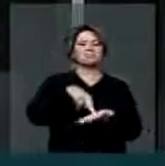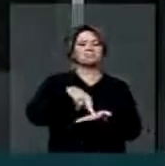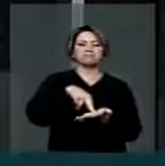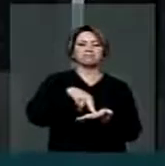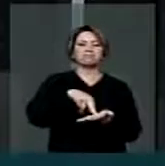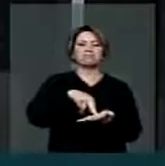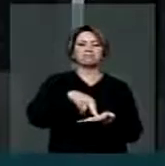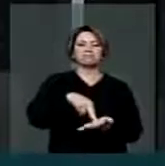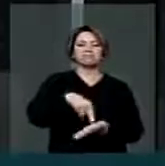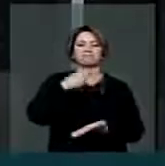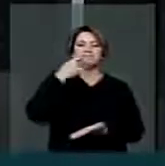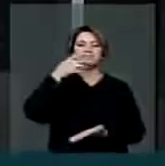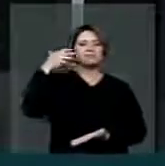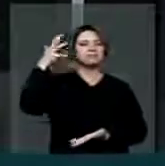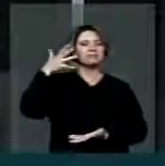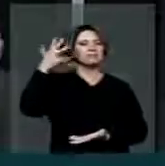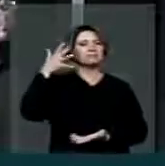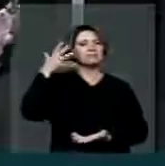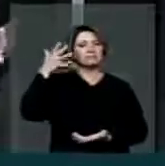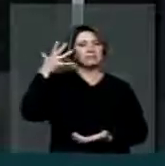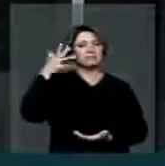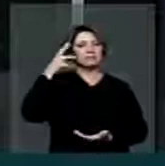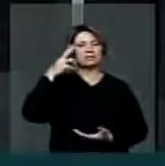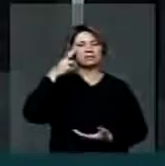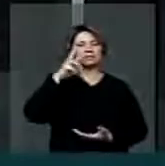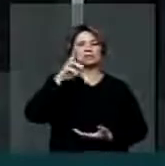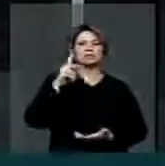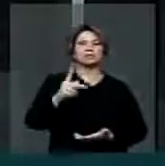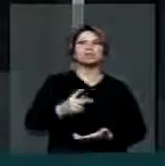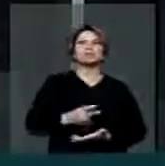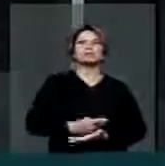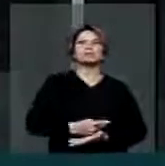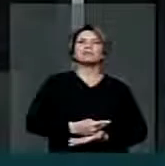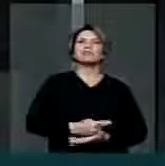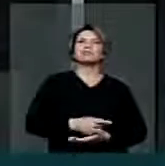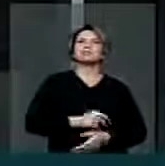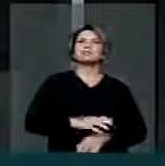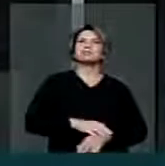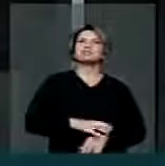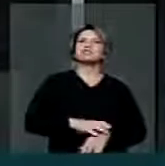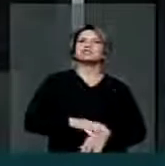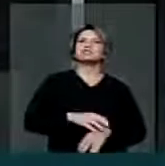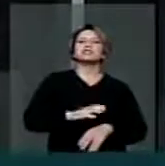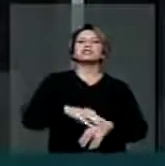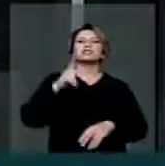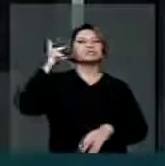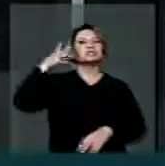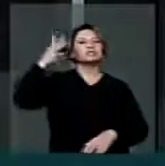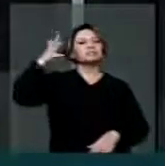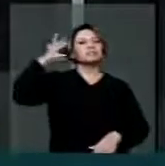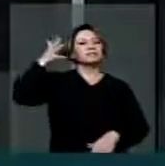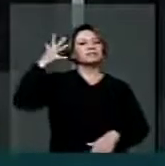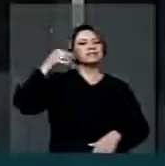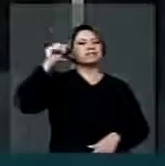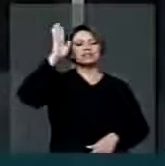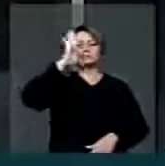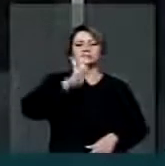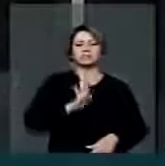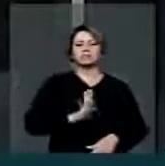sobre este cenário, esse momento atual da política brasileira, deputado